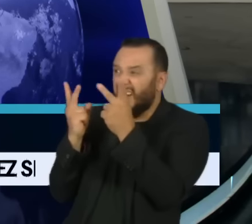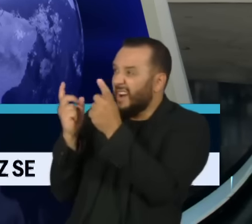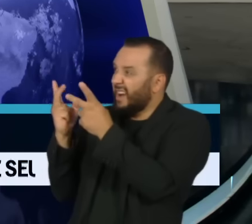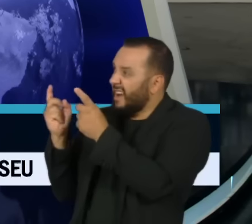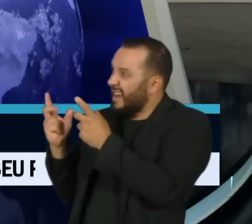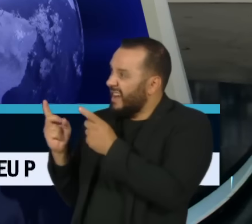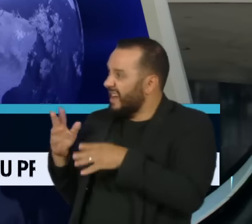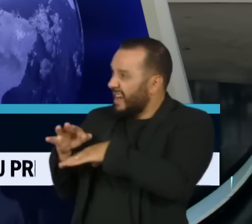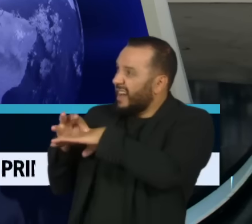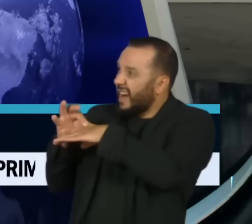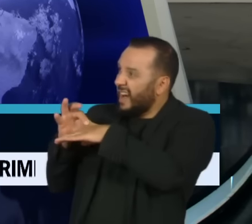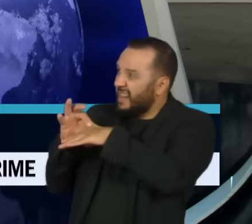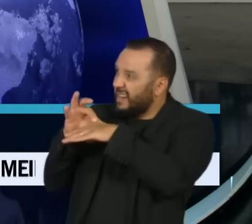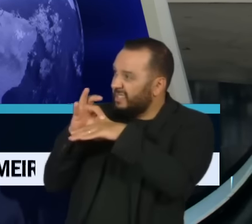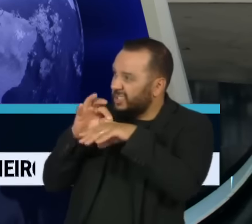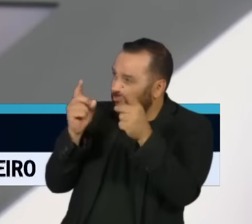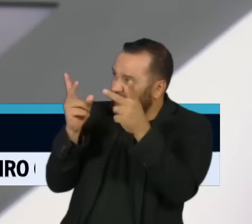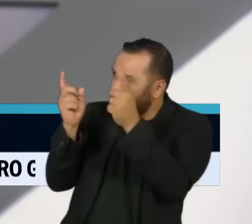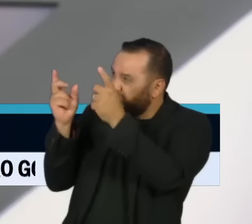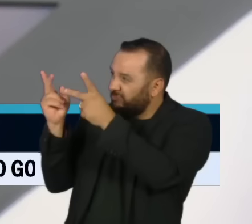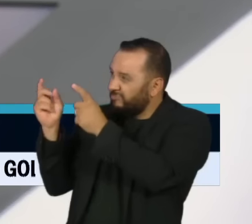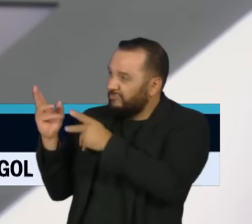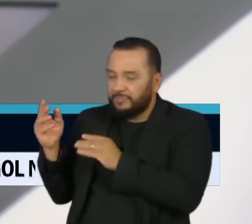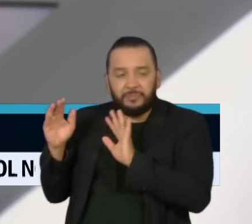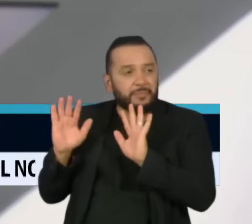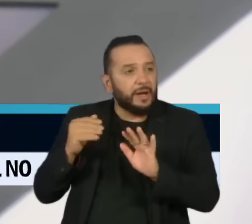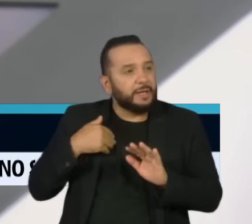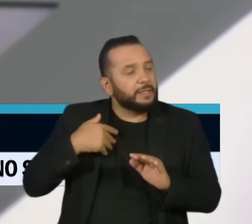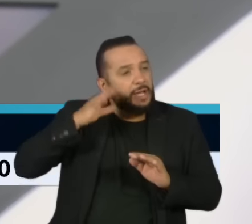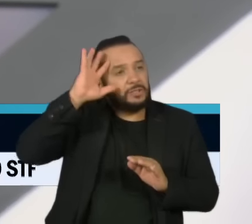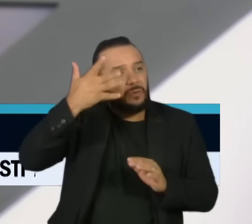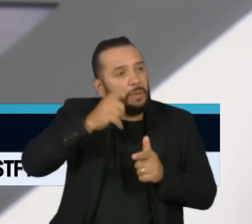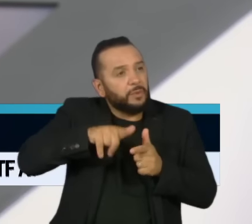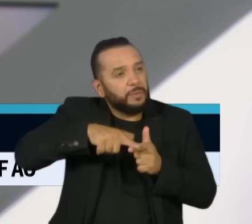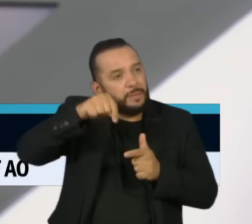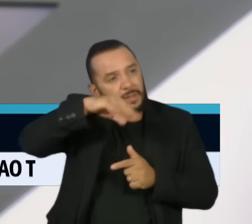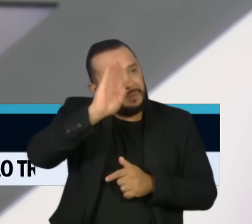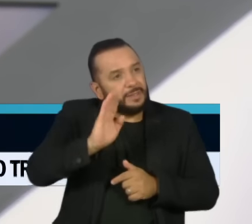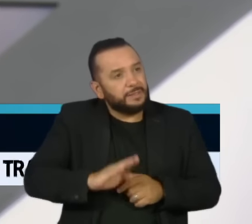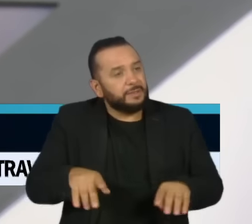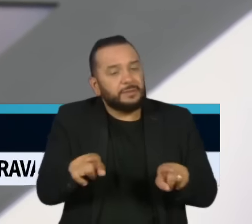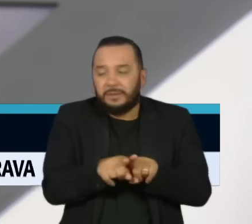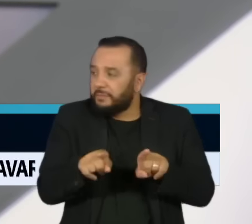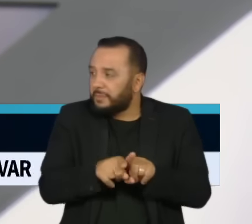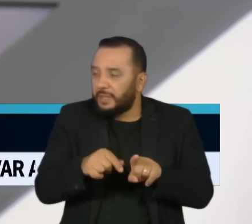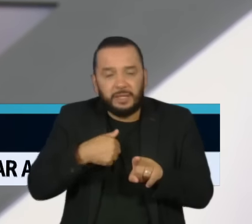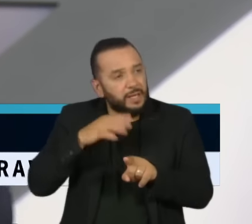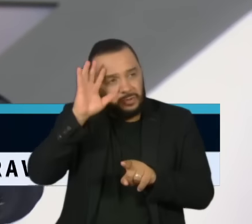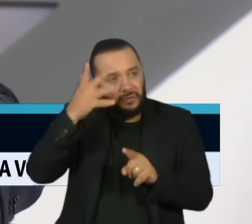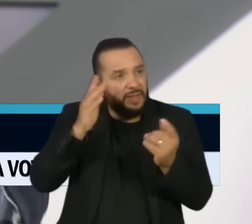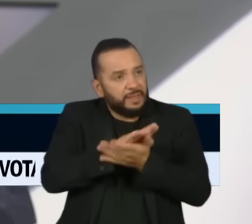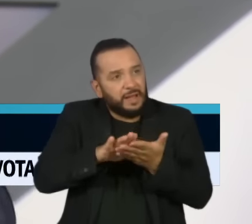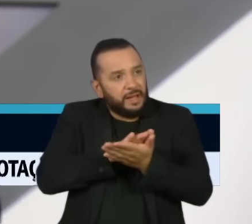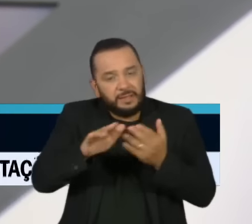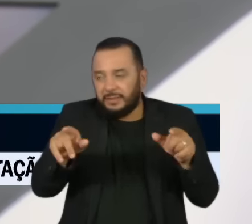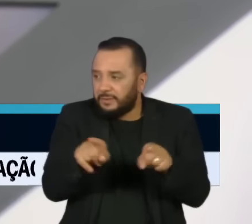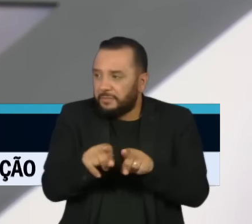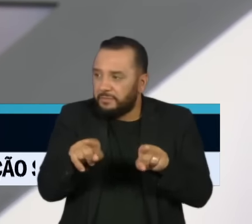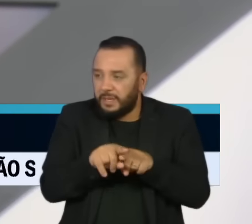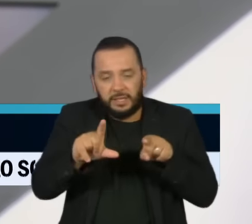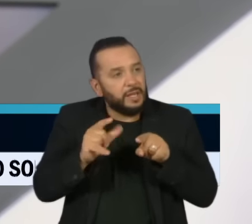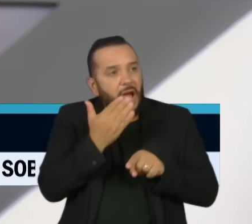não consegue resolver minimamente nem o problema da fome e nem um preço acessível de alimentos. Então, acho que é uma questão que, como pano